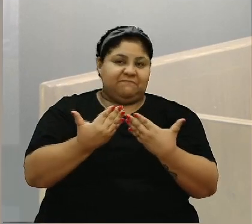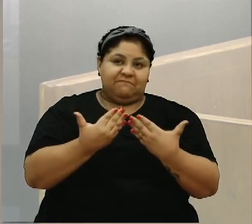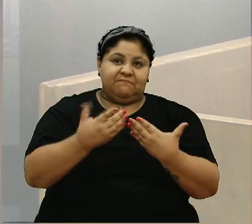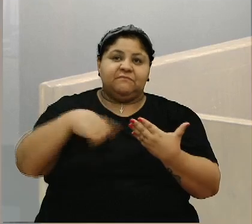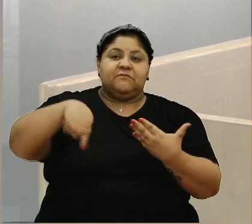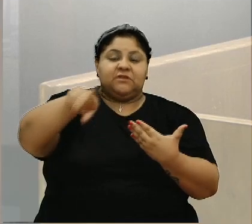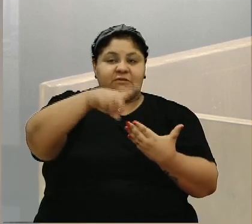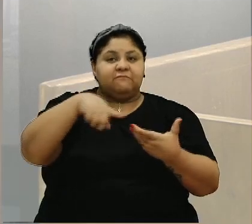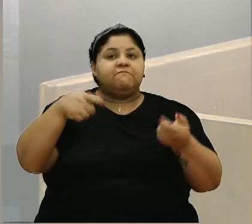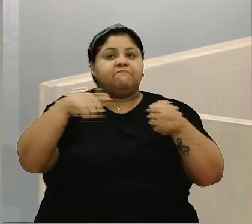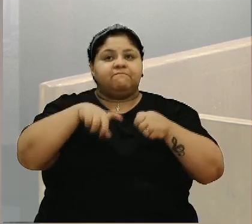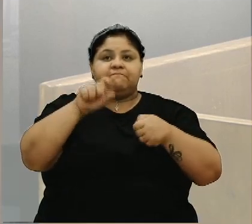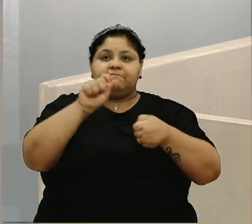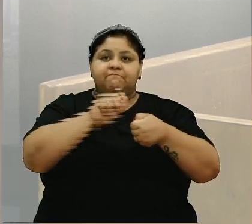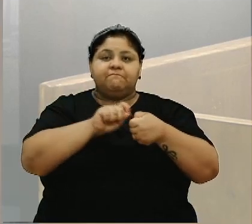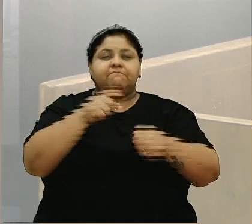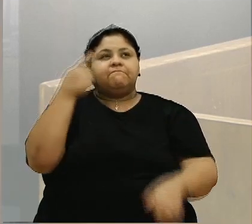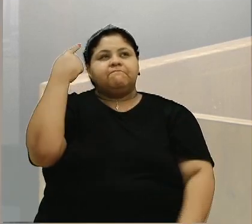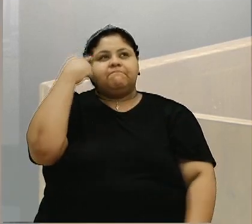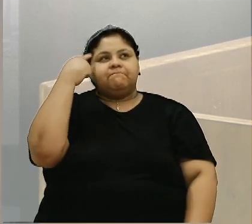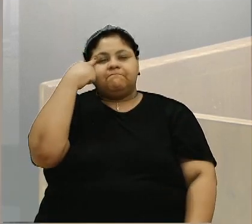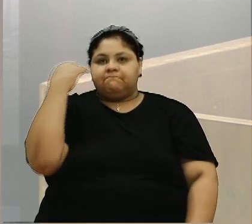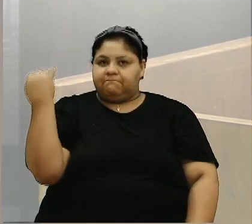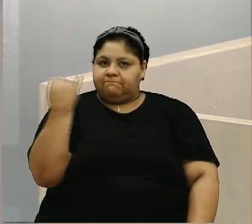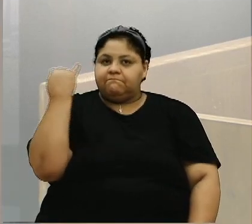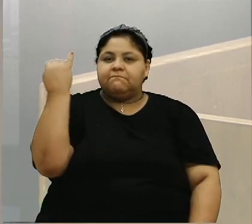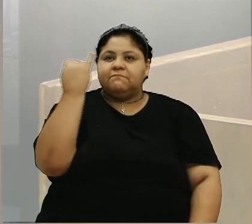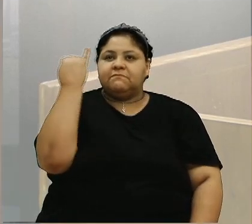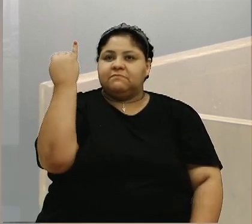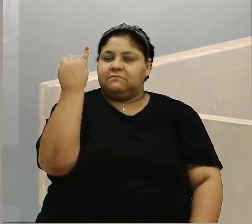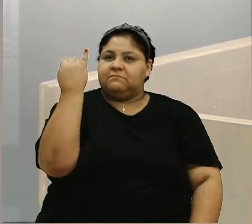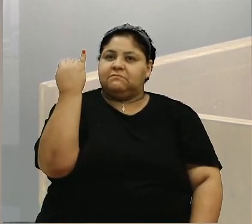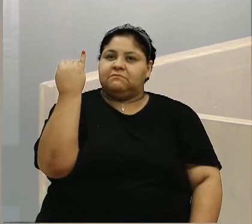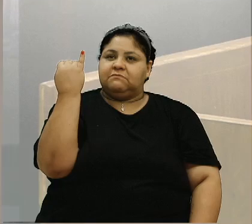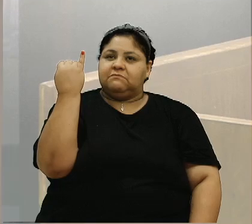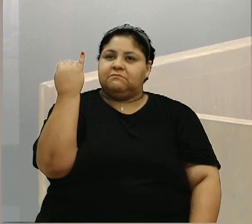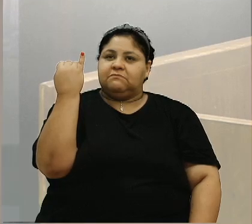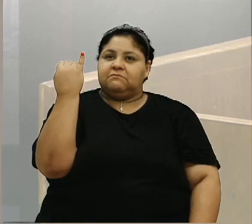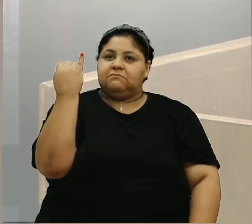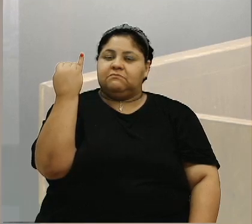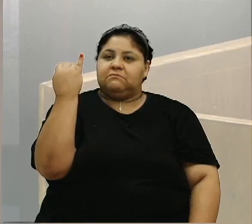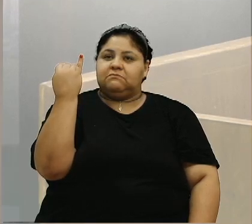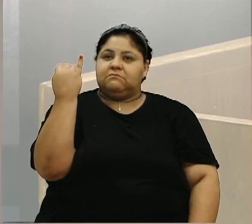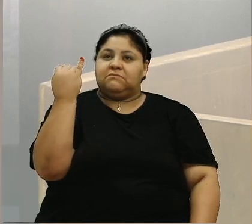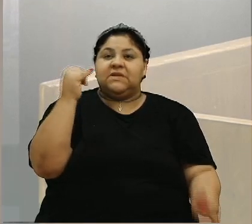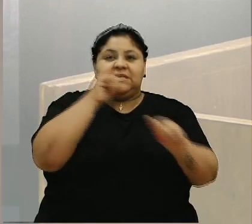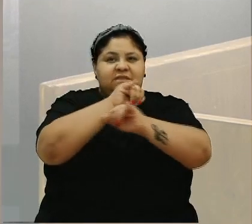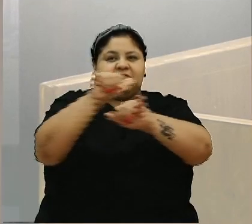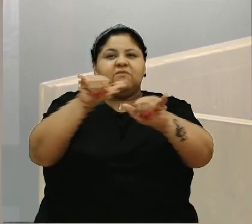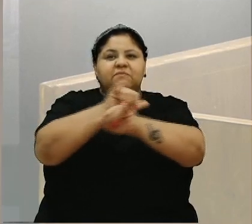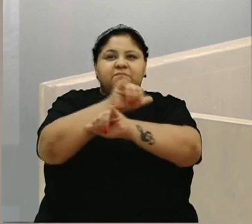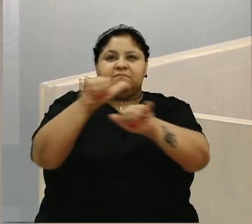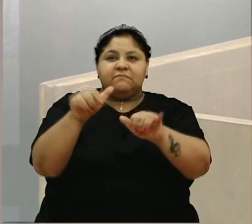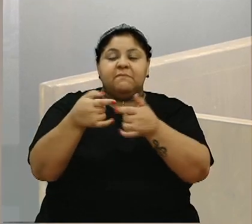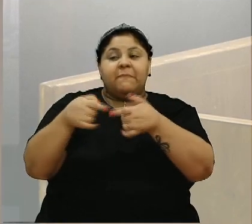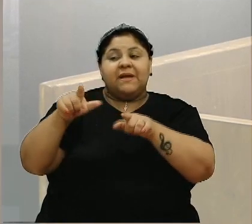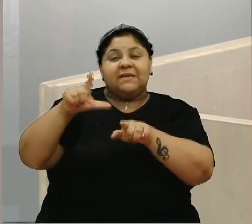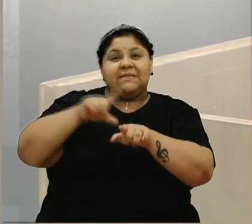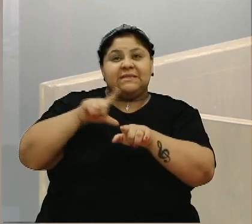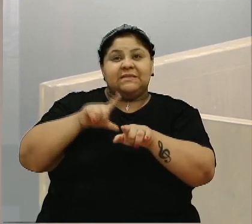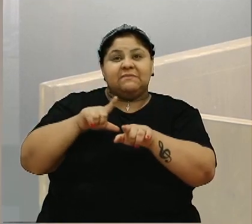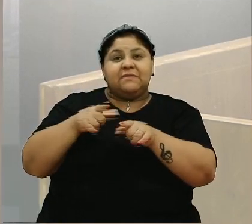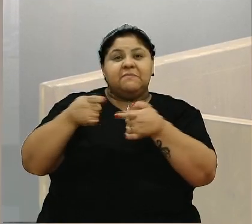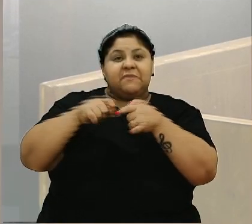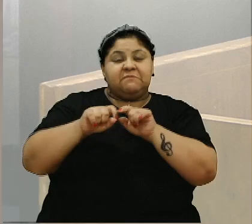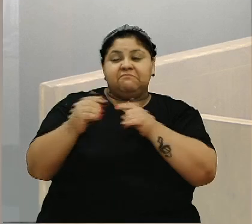gente precisa fazer reflexões importantes a respeito disso, desses dados. Mas eu também não tenho